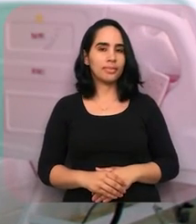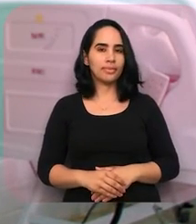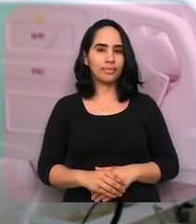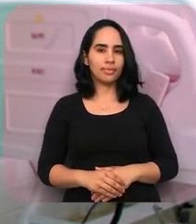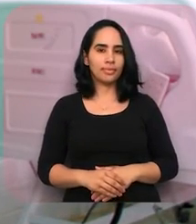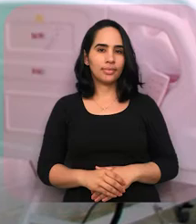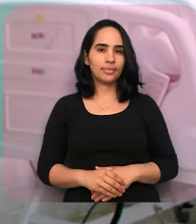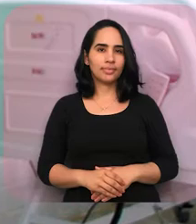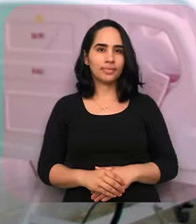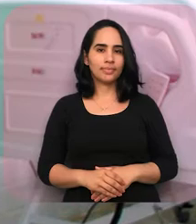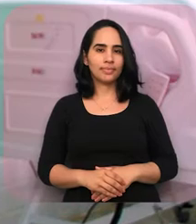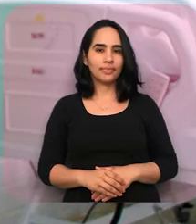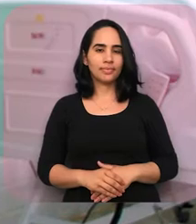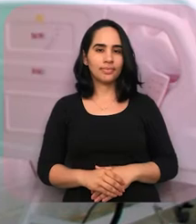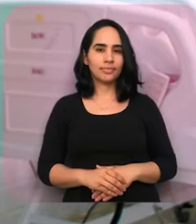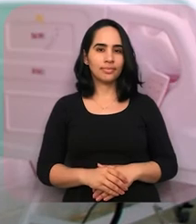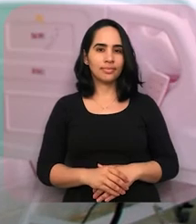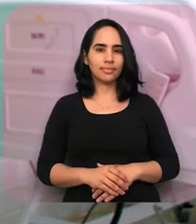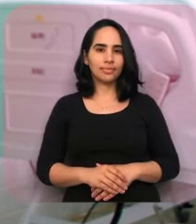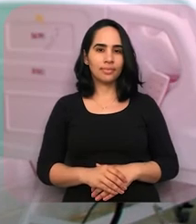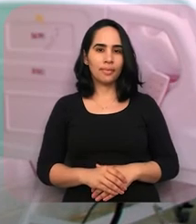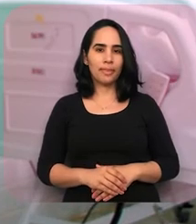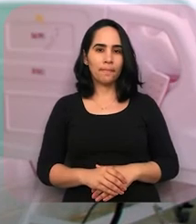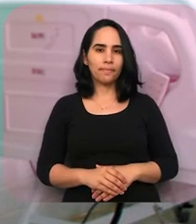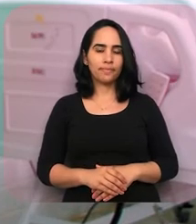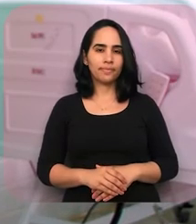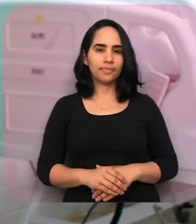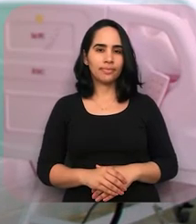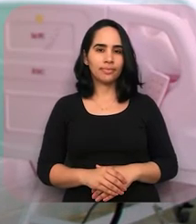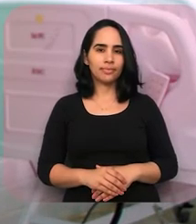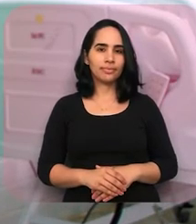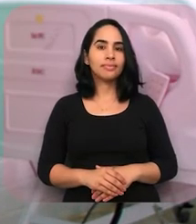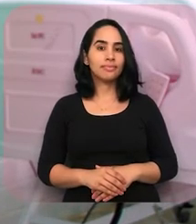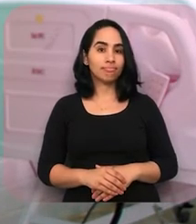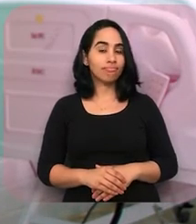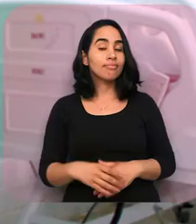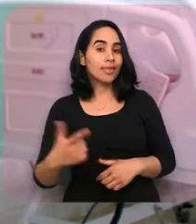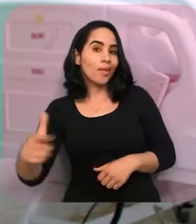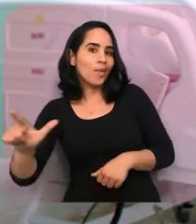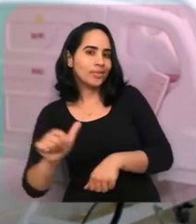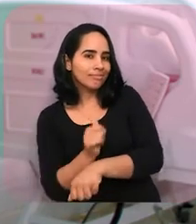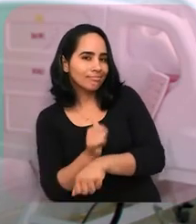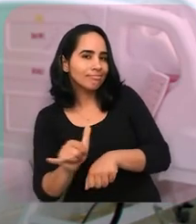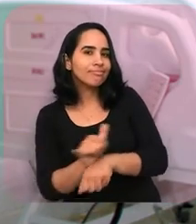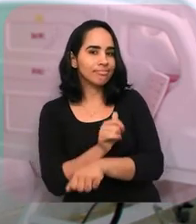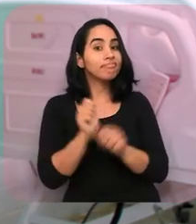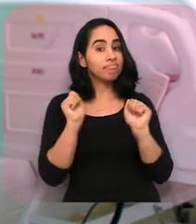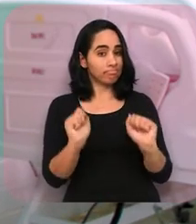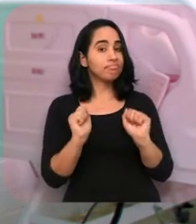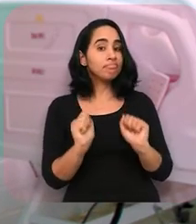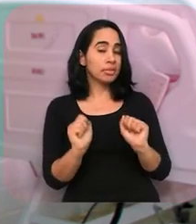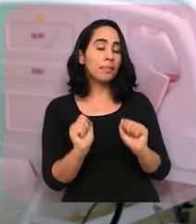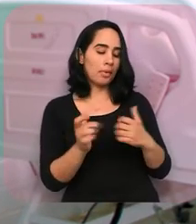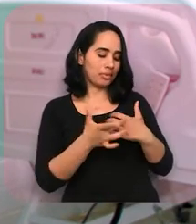dedilhar a minha mama direita. Eu posso levantar o meu braço esquerdo e dedilhar a minha mama esquerda. Uma